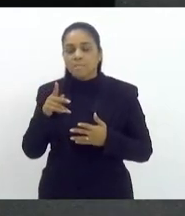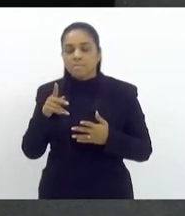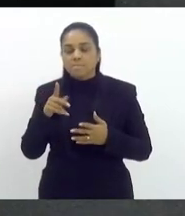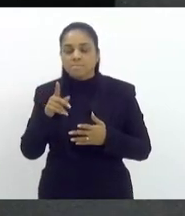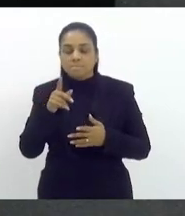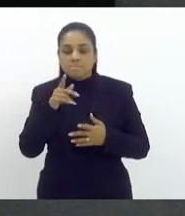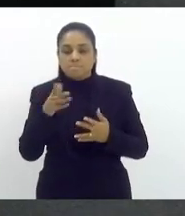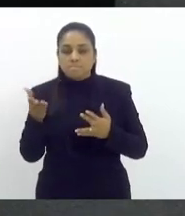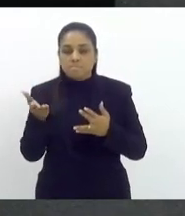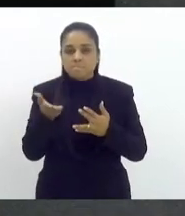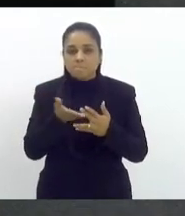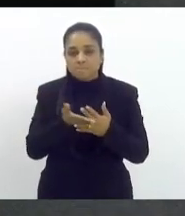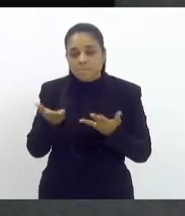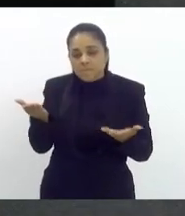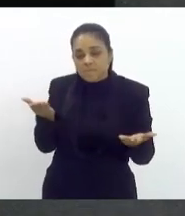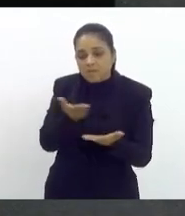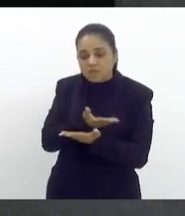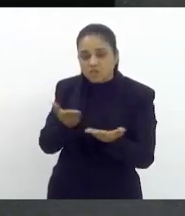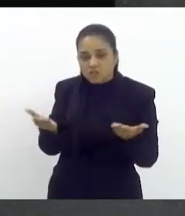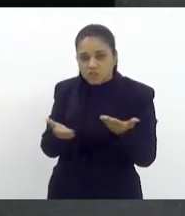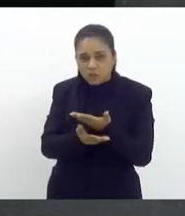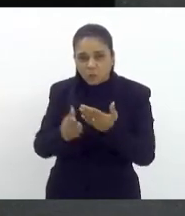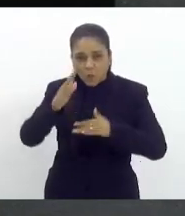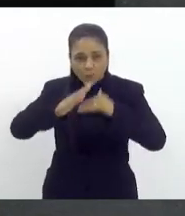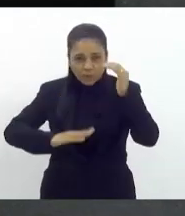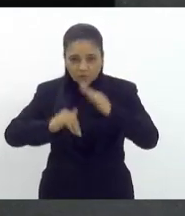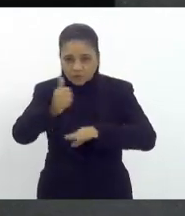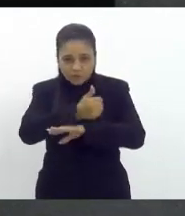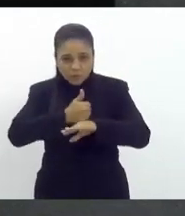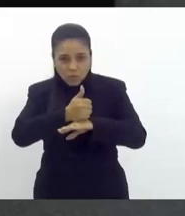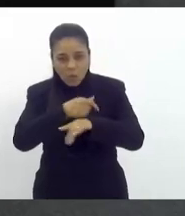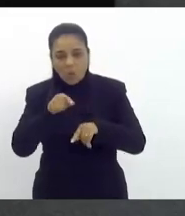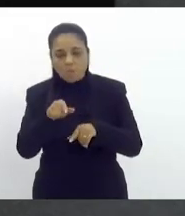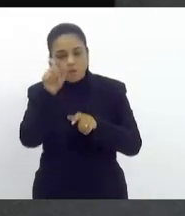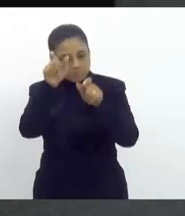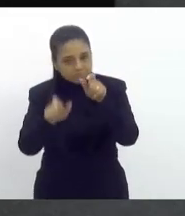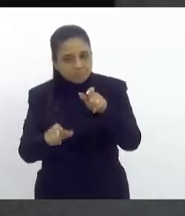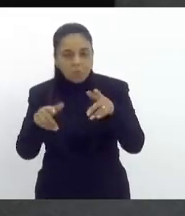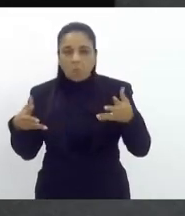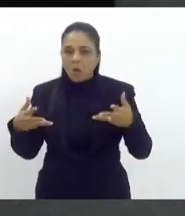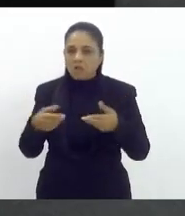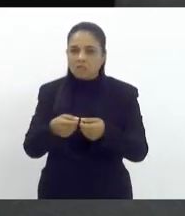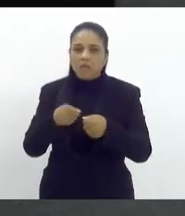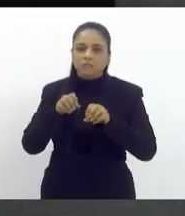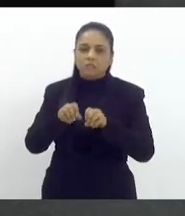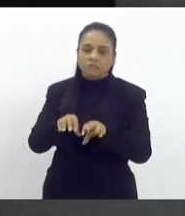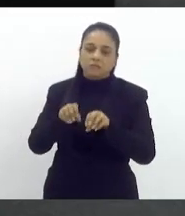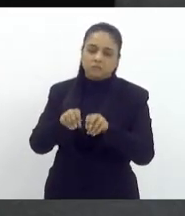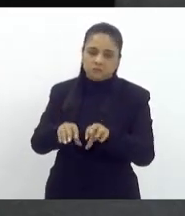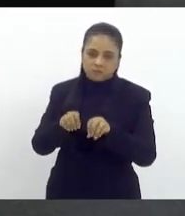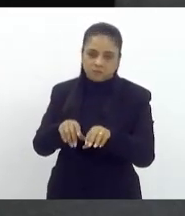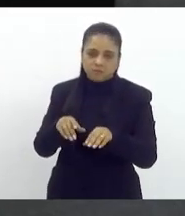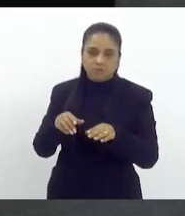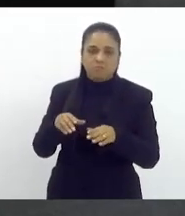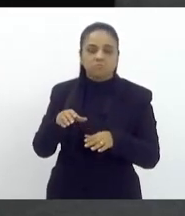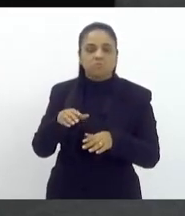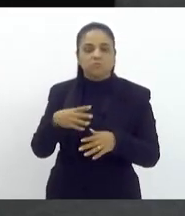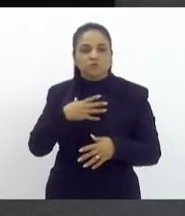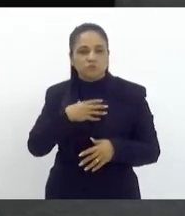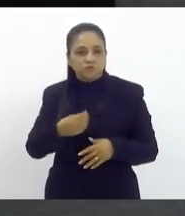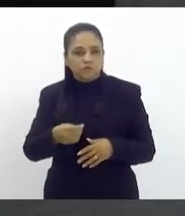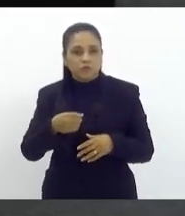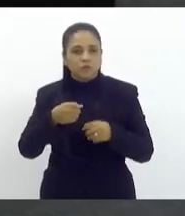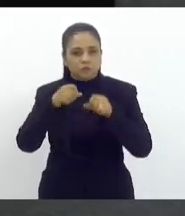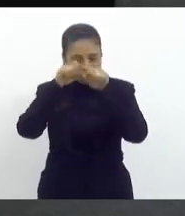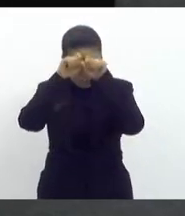essas mães terem uma qualidade de ensino para os seus filhos do espectro autista então nós retiramos a emenda a